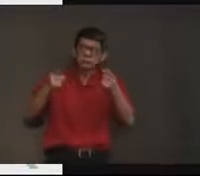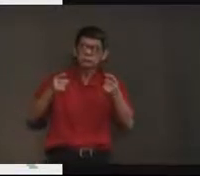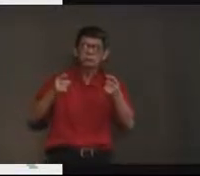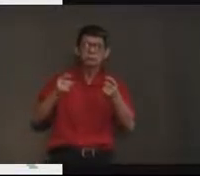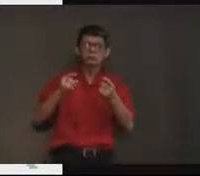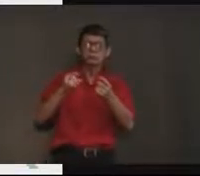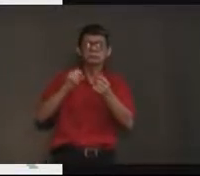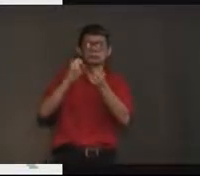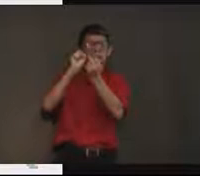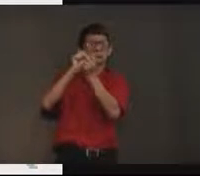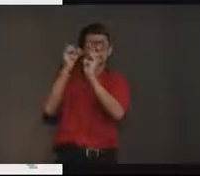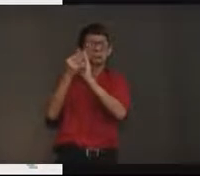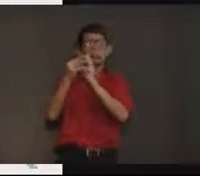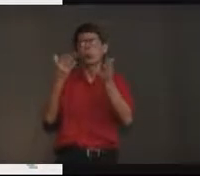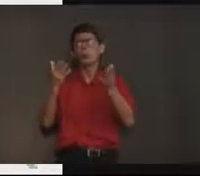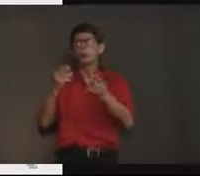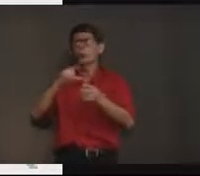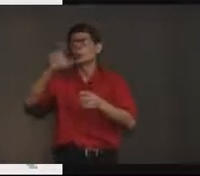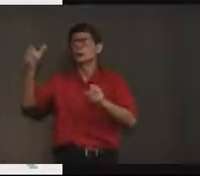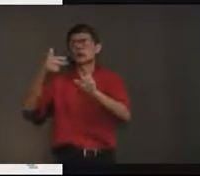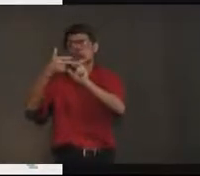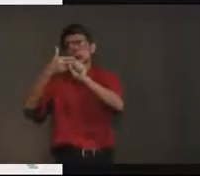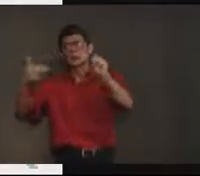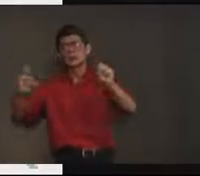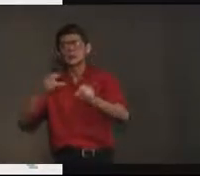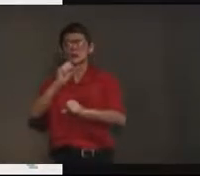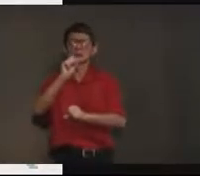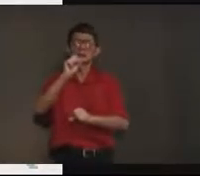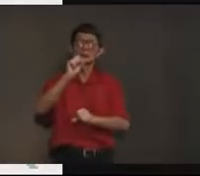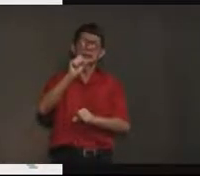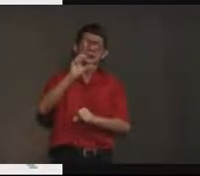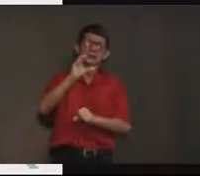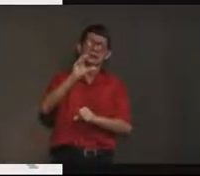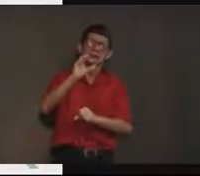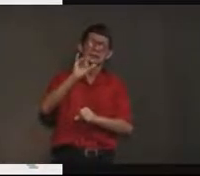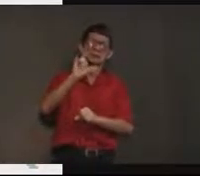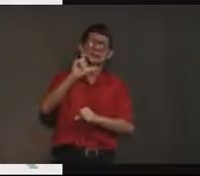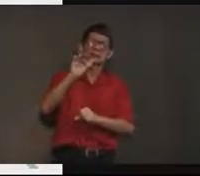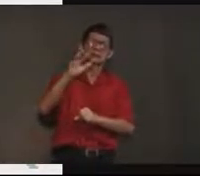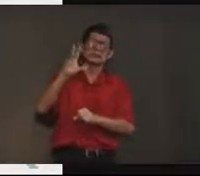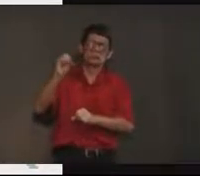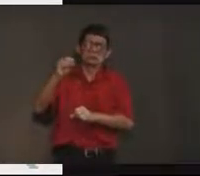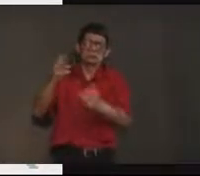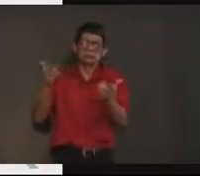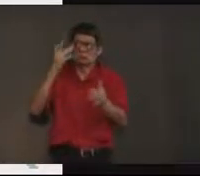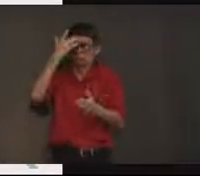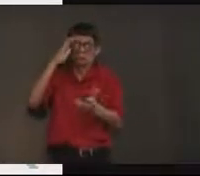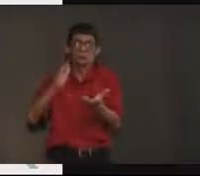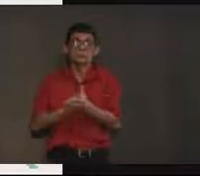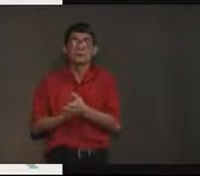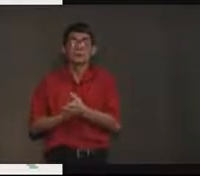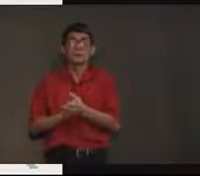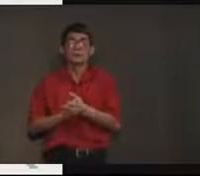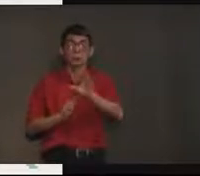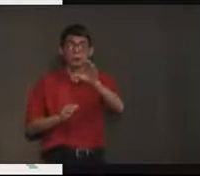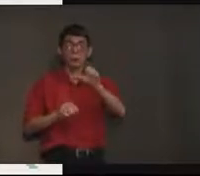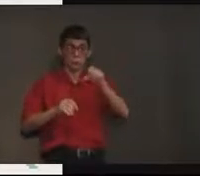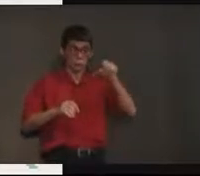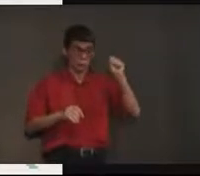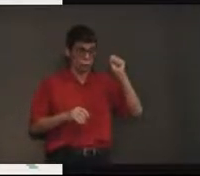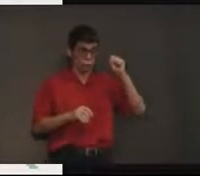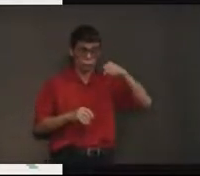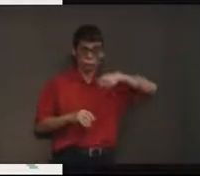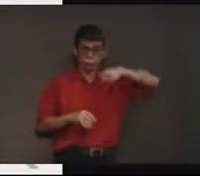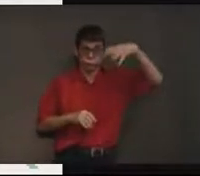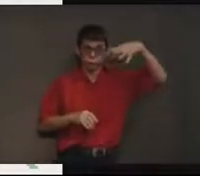o silício silico não sei enfim folga coloca um feixe de